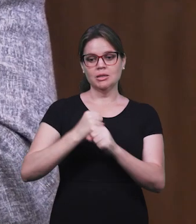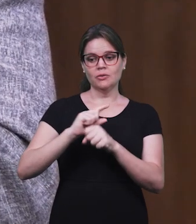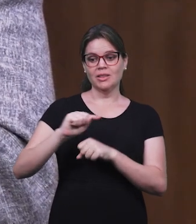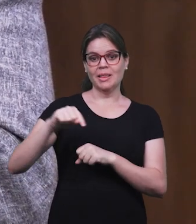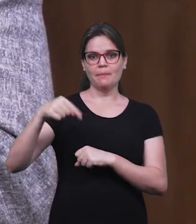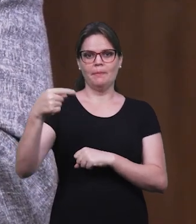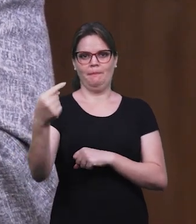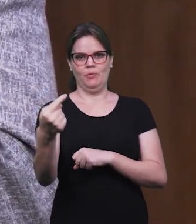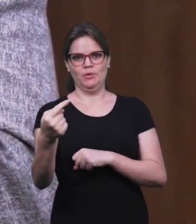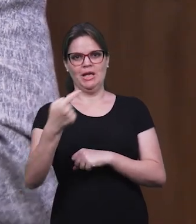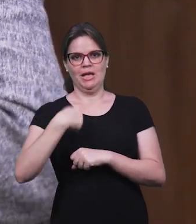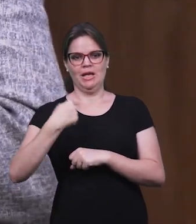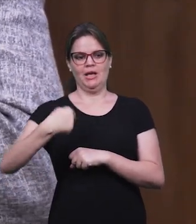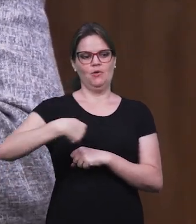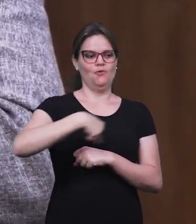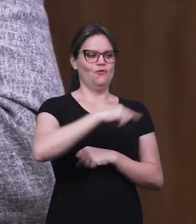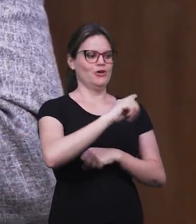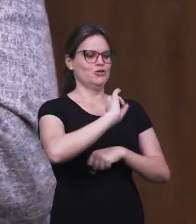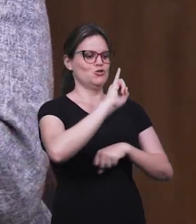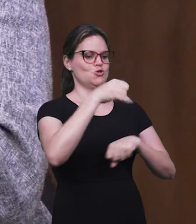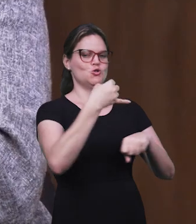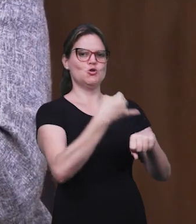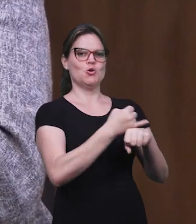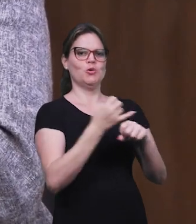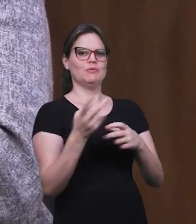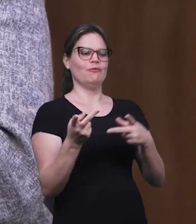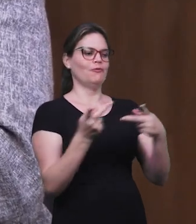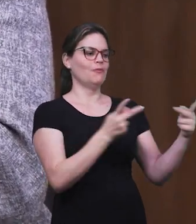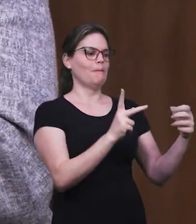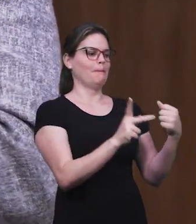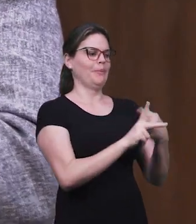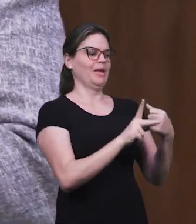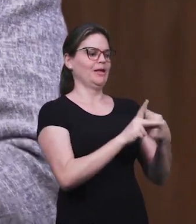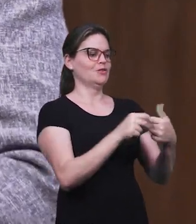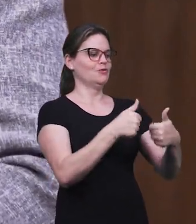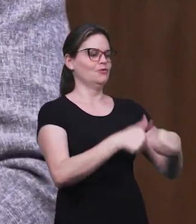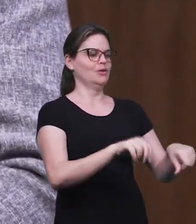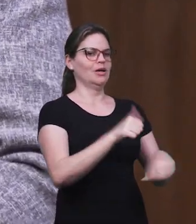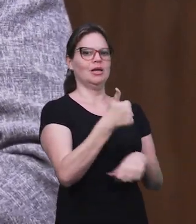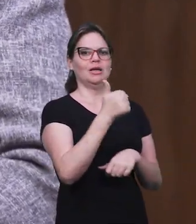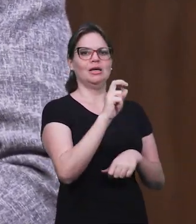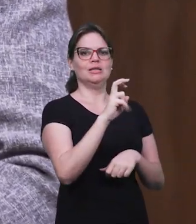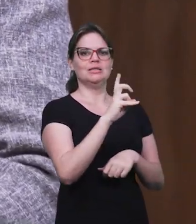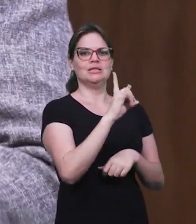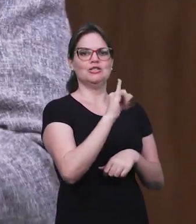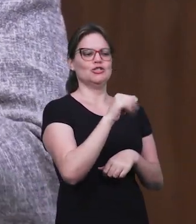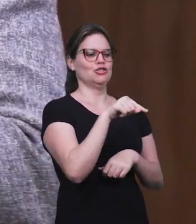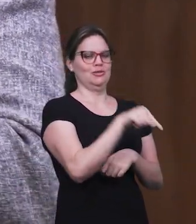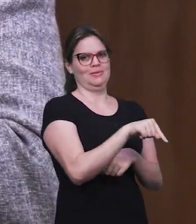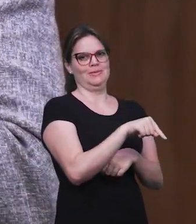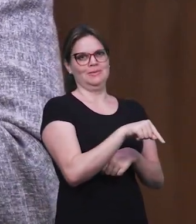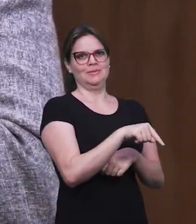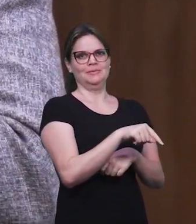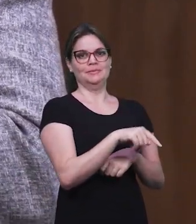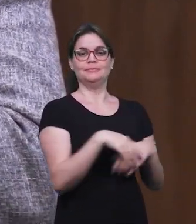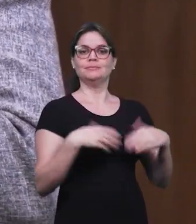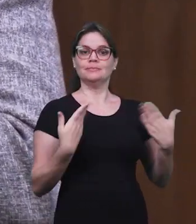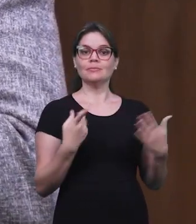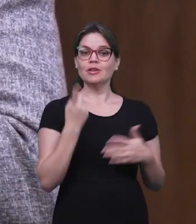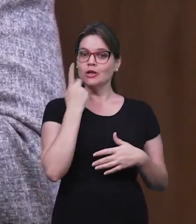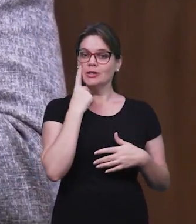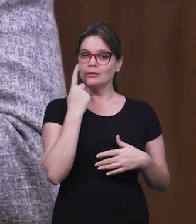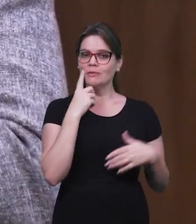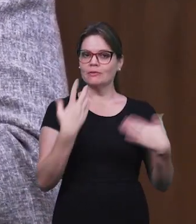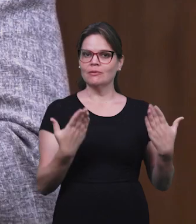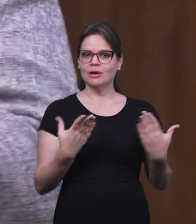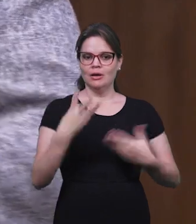essa referência que está em Atos, no capítulo 9, no versículo 26. Então, Paulo